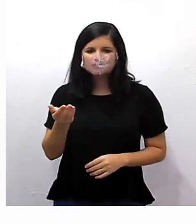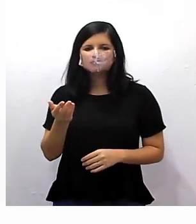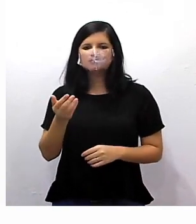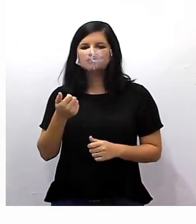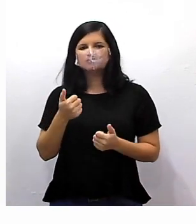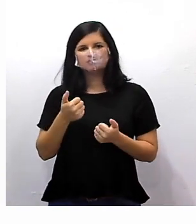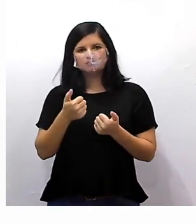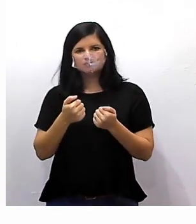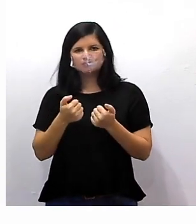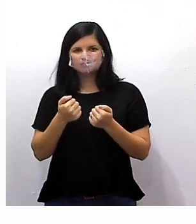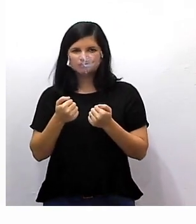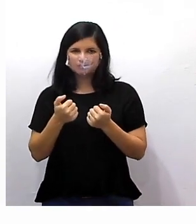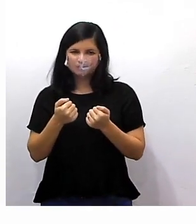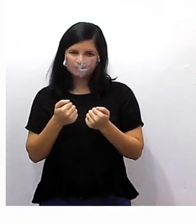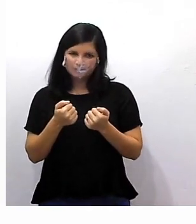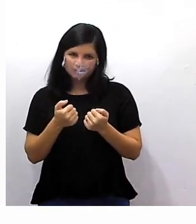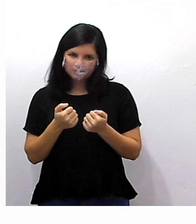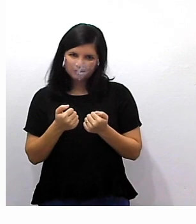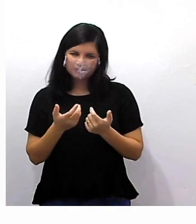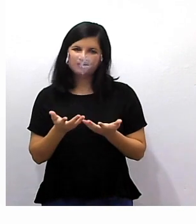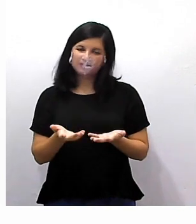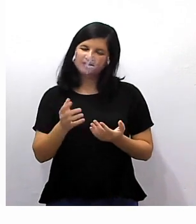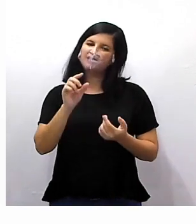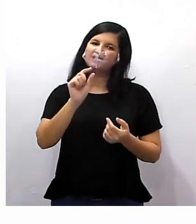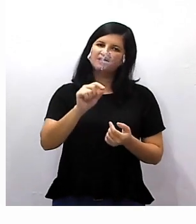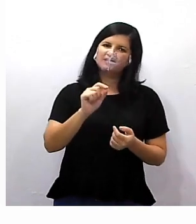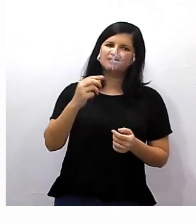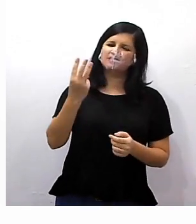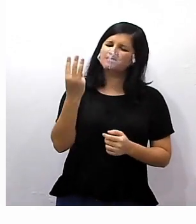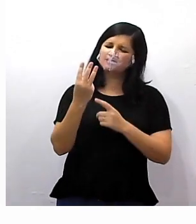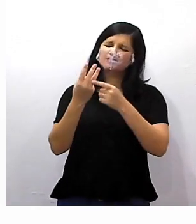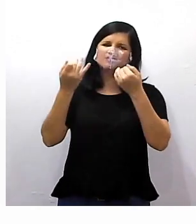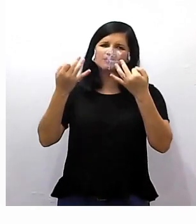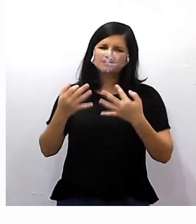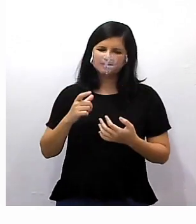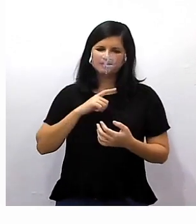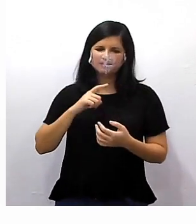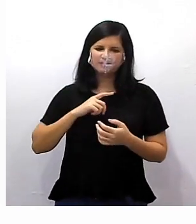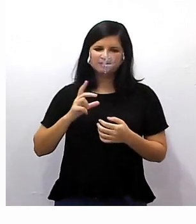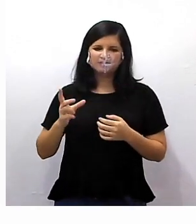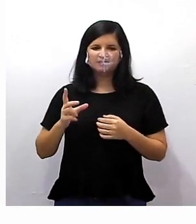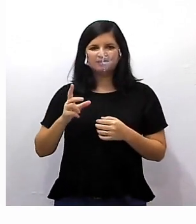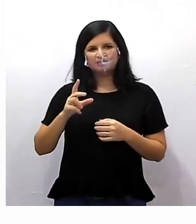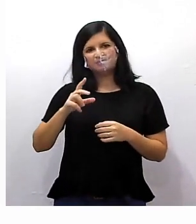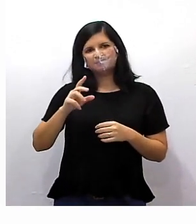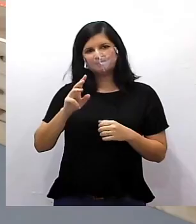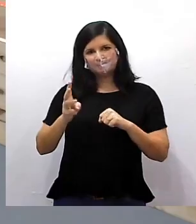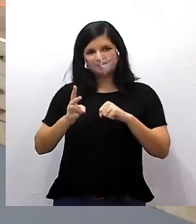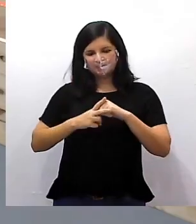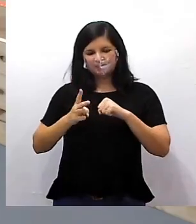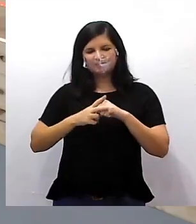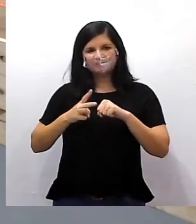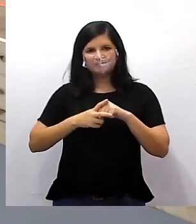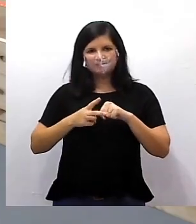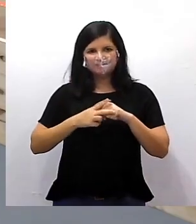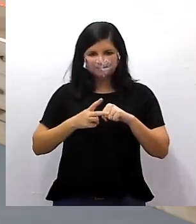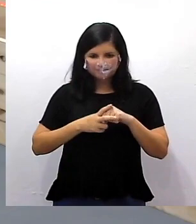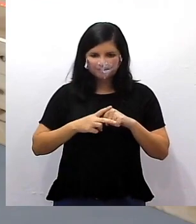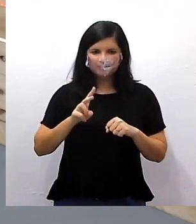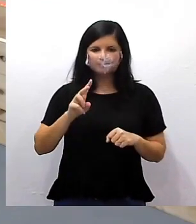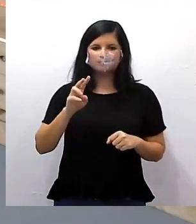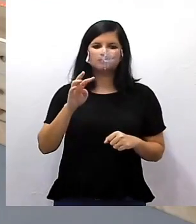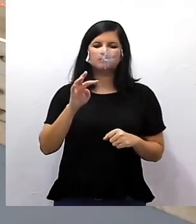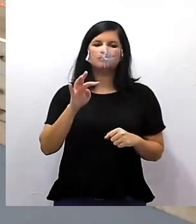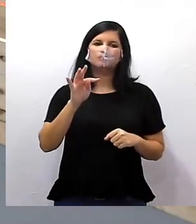boys were playing soccer. Nesse caso do número 3, a gente tem a presença do teu verbo, tá? Do teu verbo to